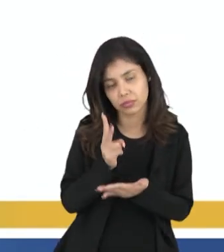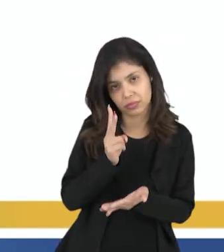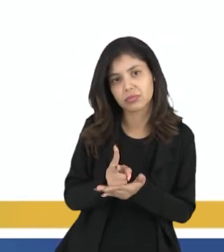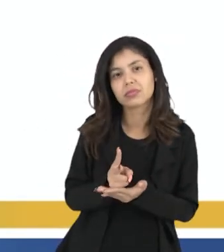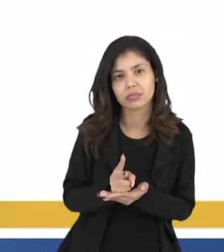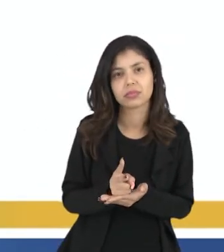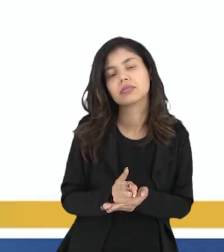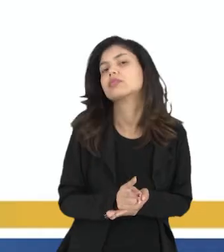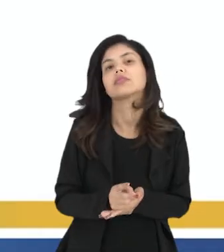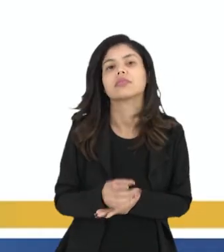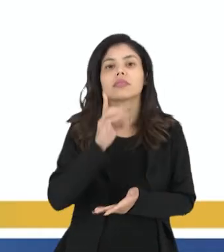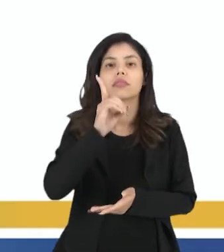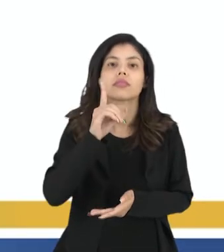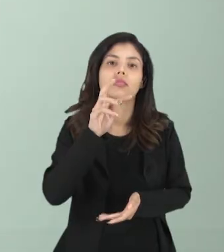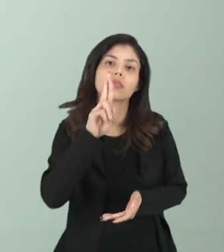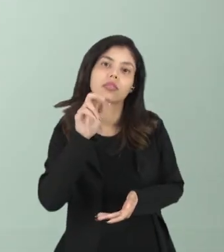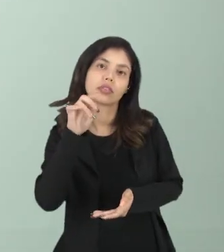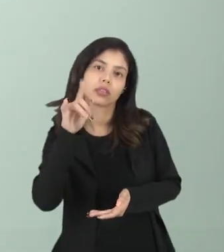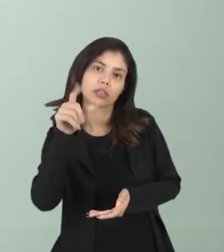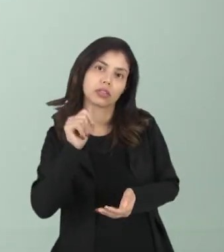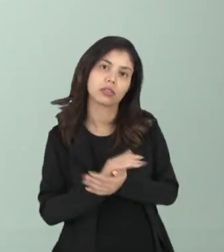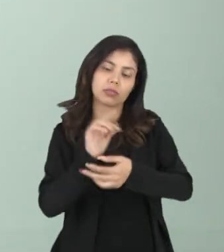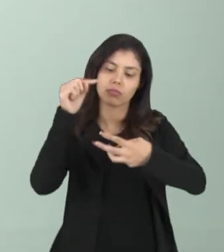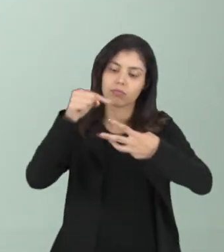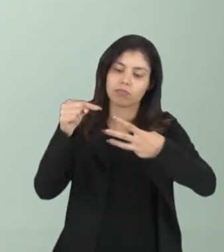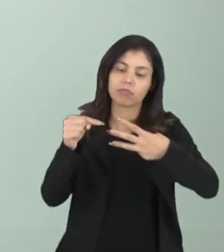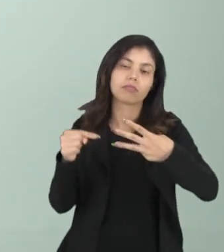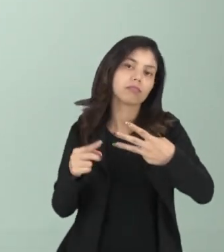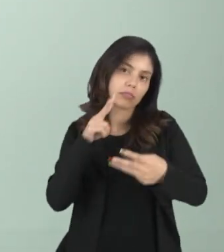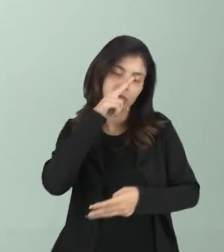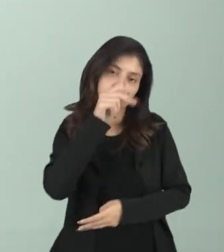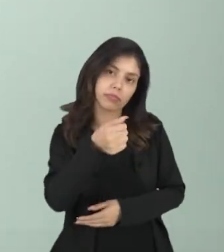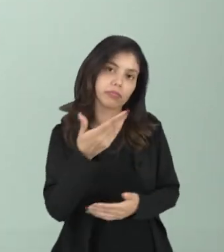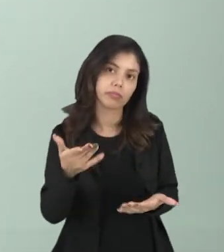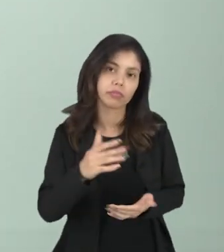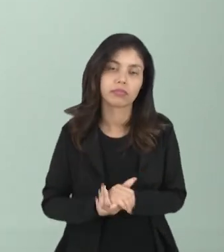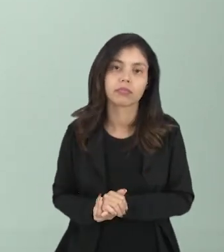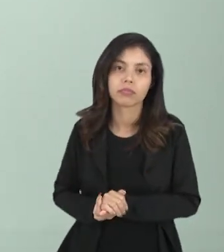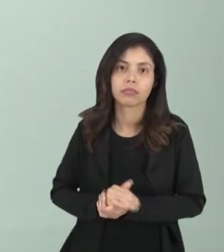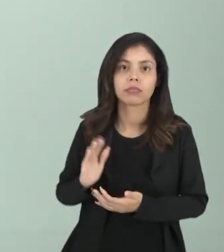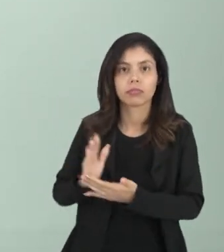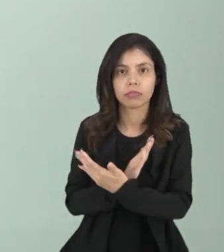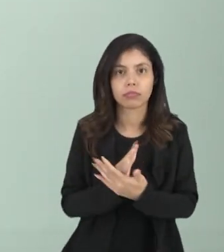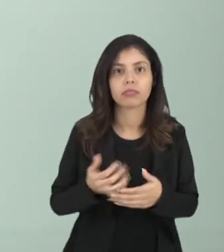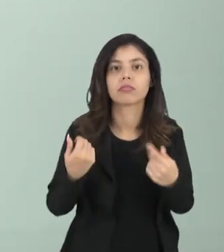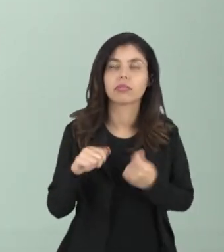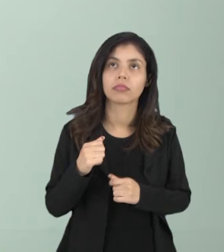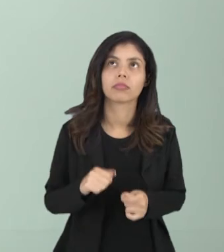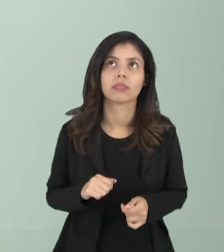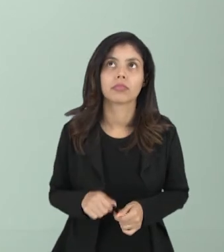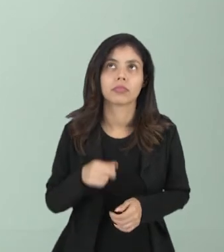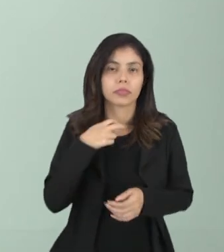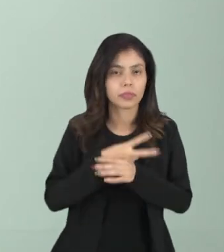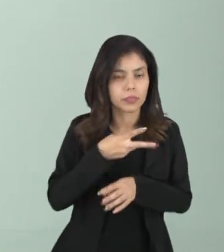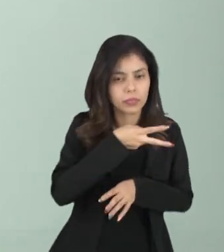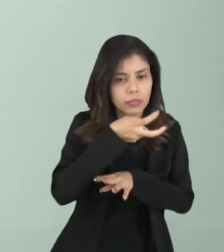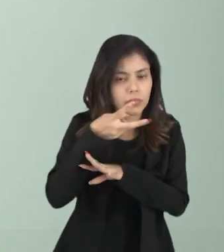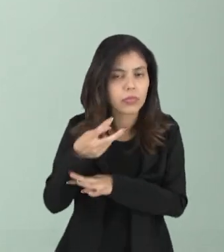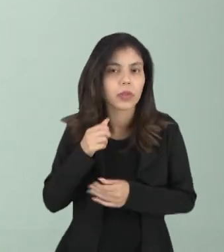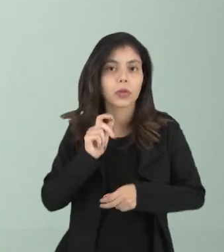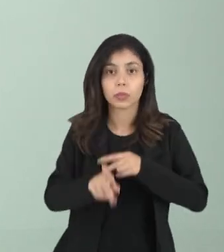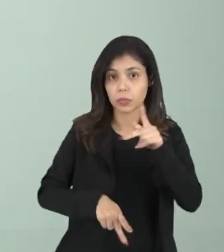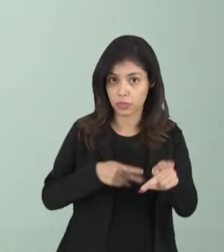constantemente uma ditadura dos três poderes, né? O que seria algo que deveria ser consultivo, né? O